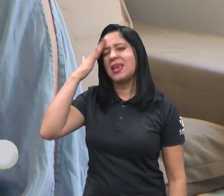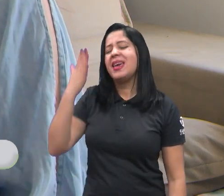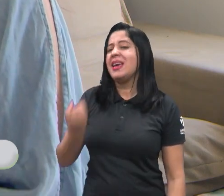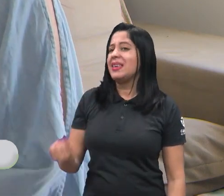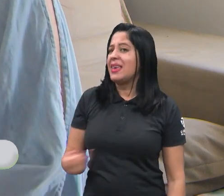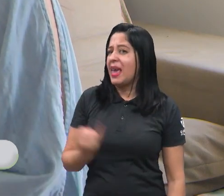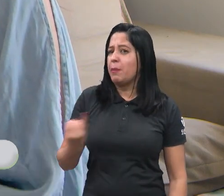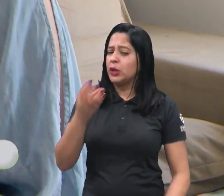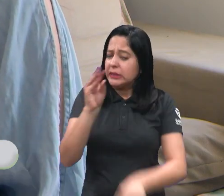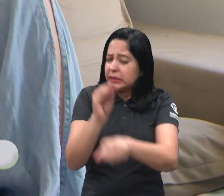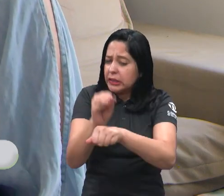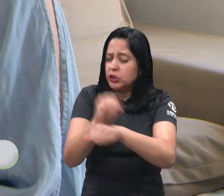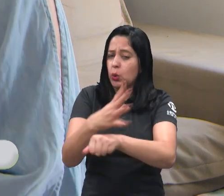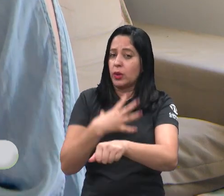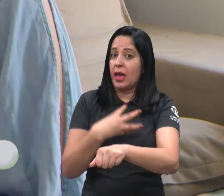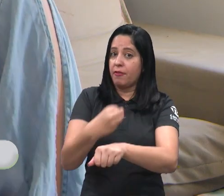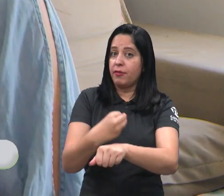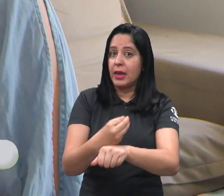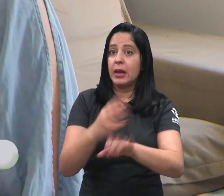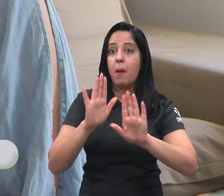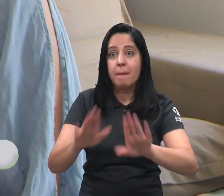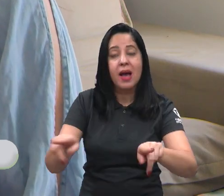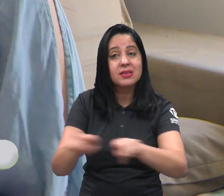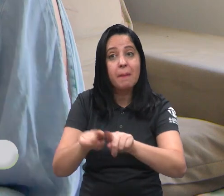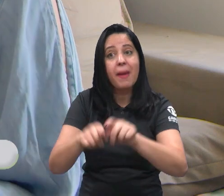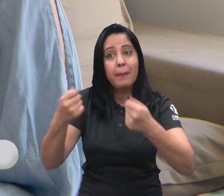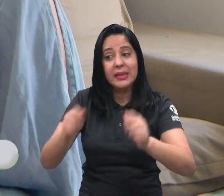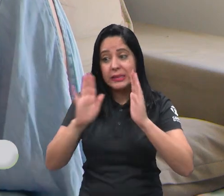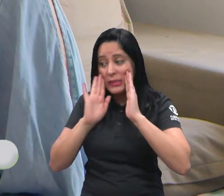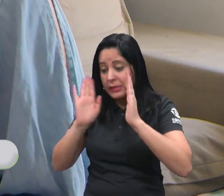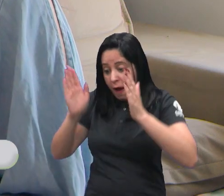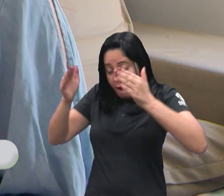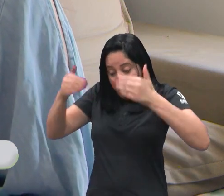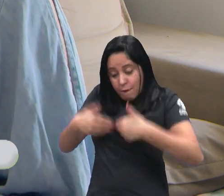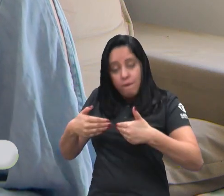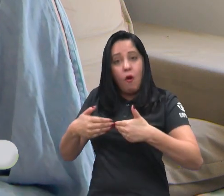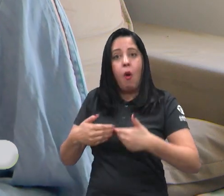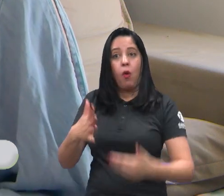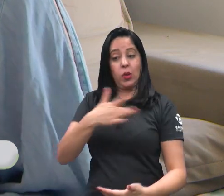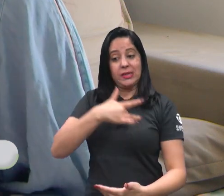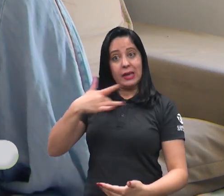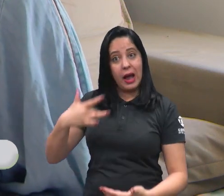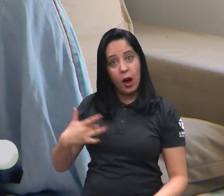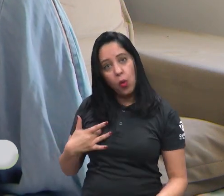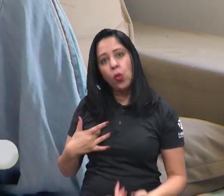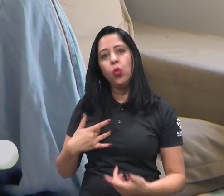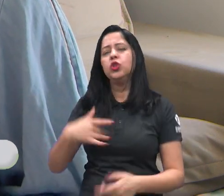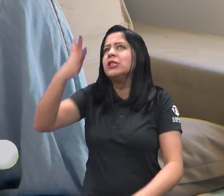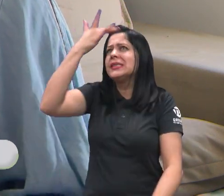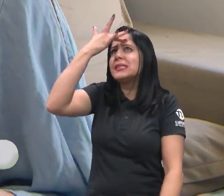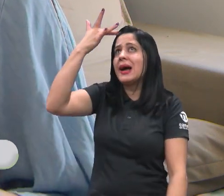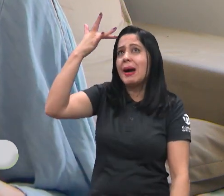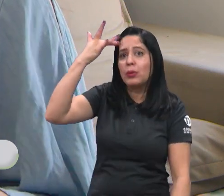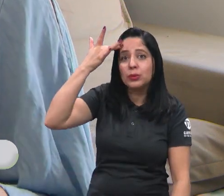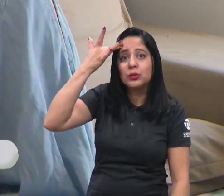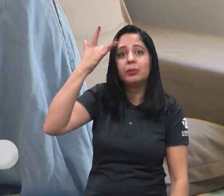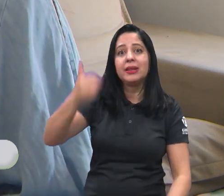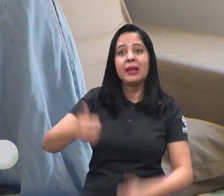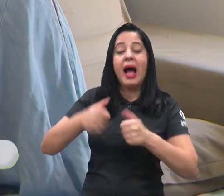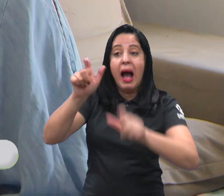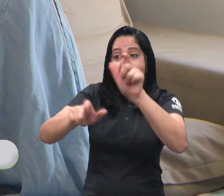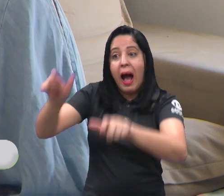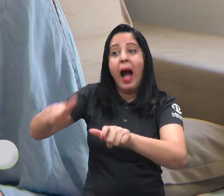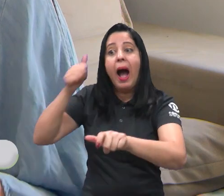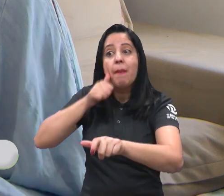dos filhos, mas também precisa focar nela mesma. Na saúde mental, sabe? As mulheres precisam